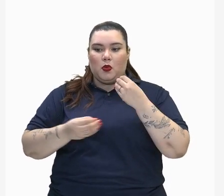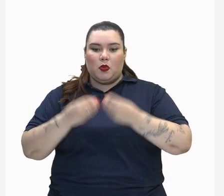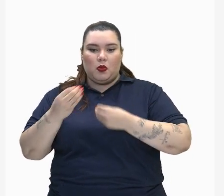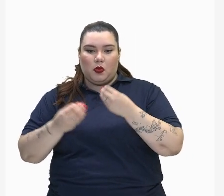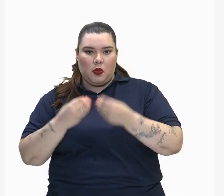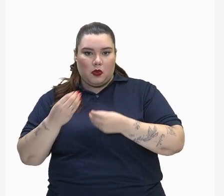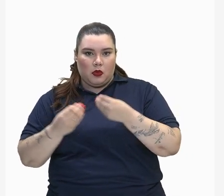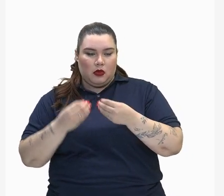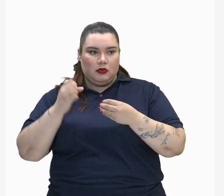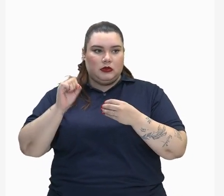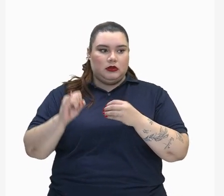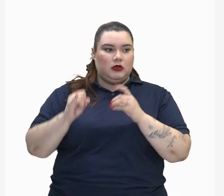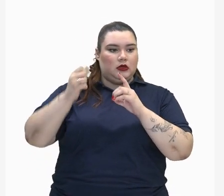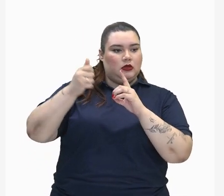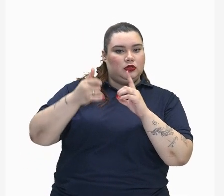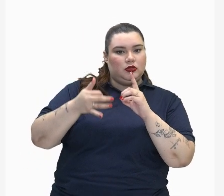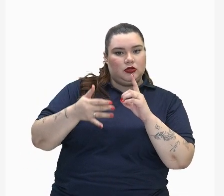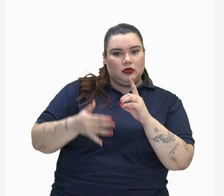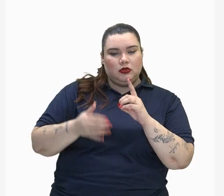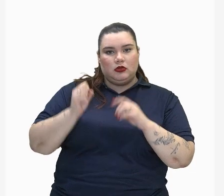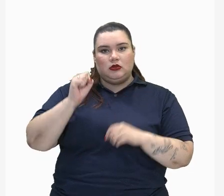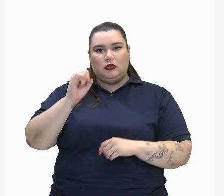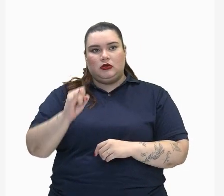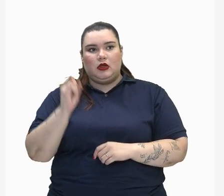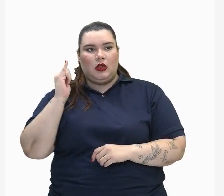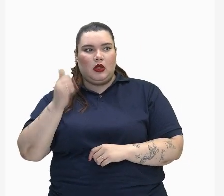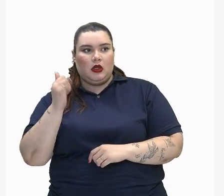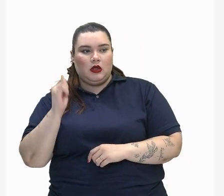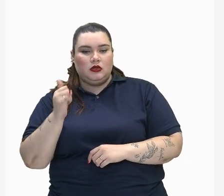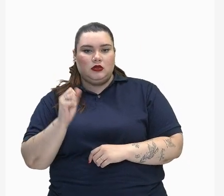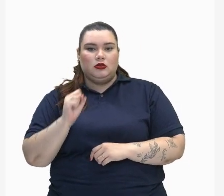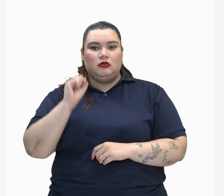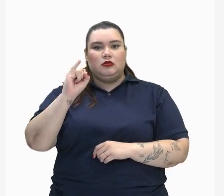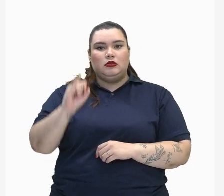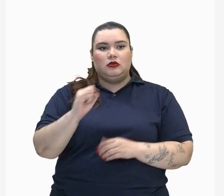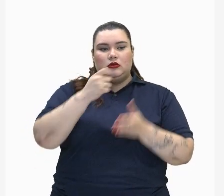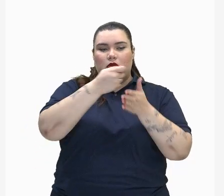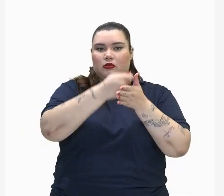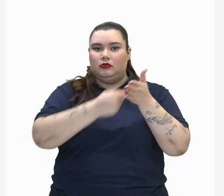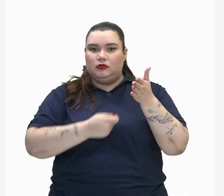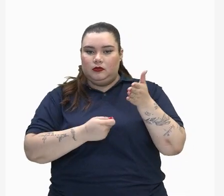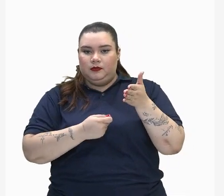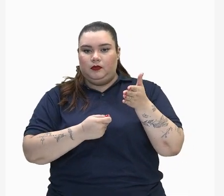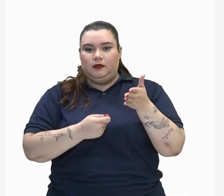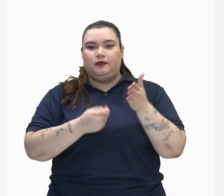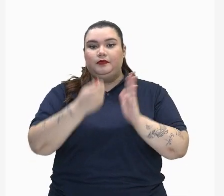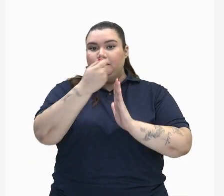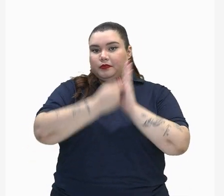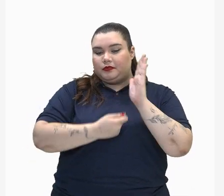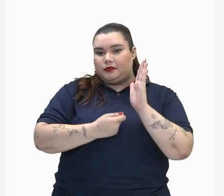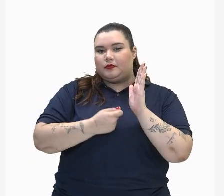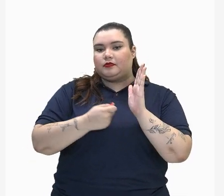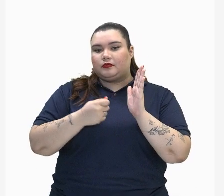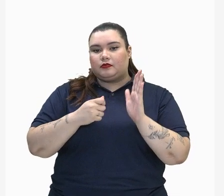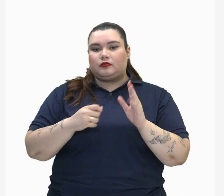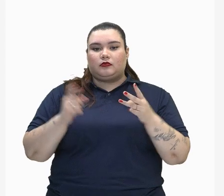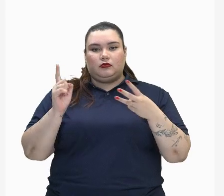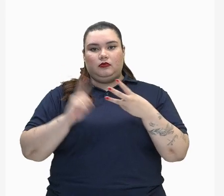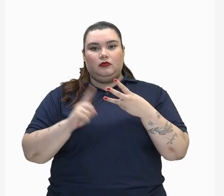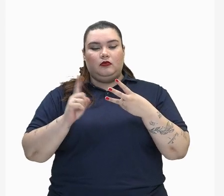se é descritiva, se é narrativa, se é dissertativa, e se encaixa dentro de um